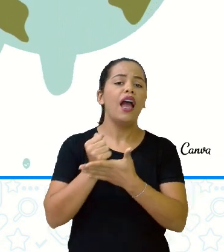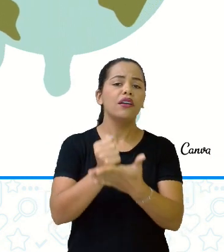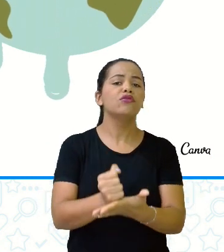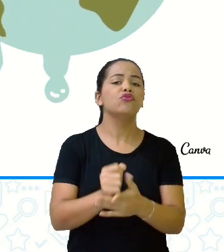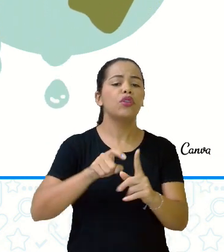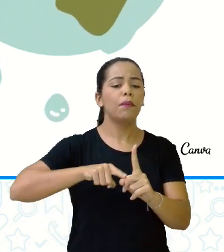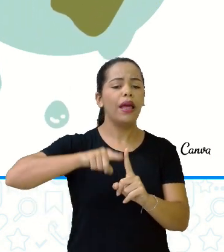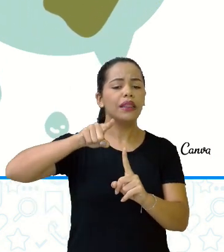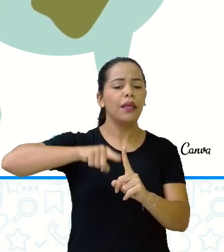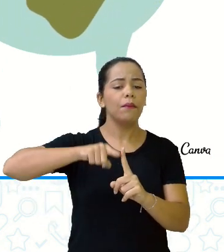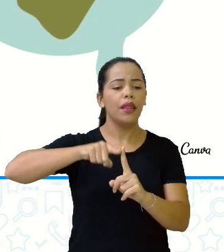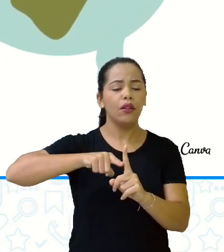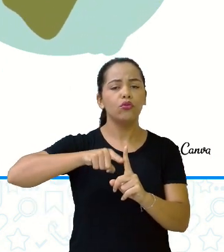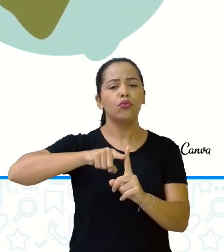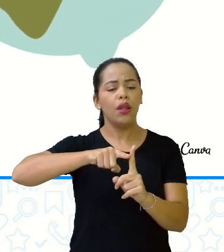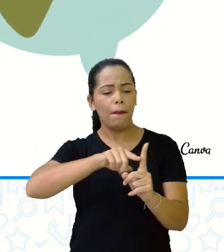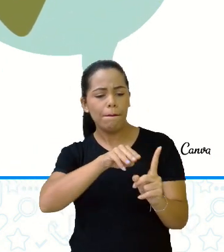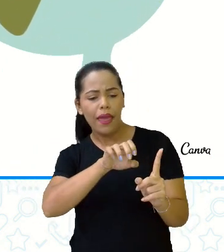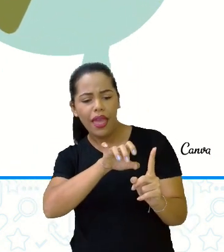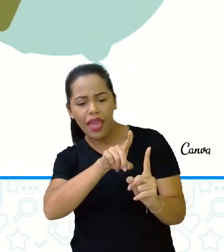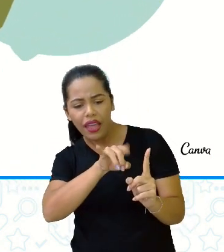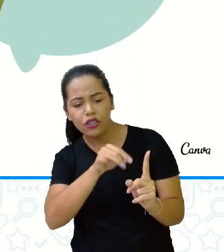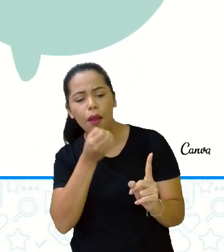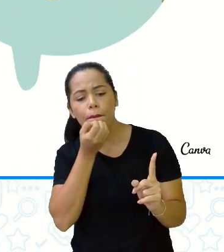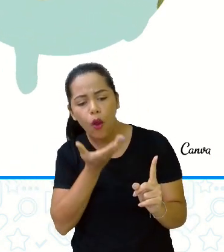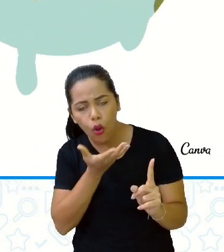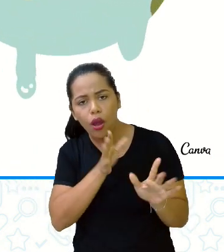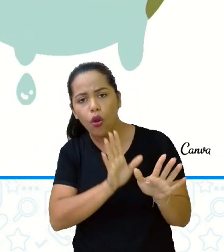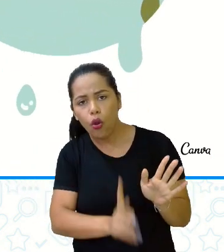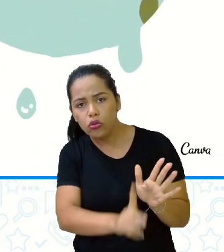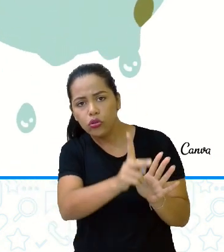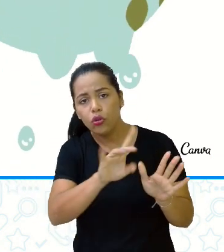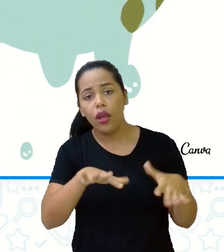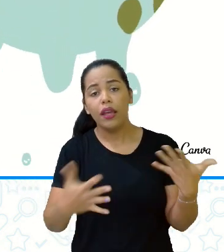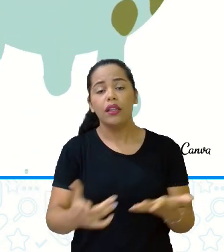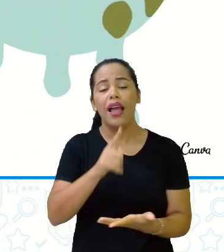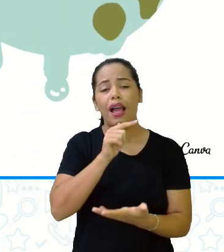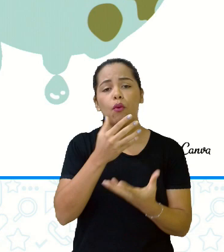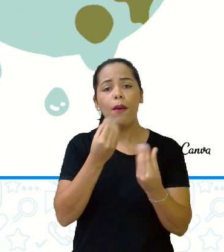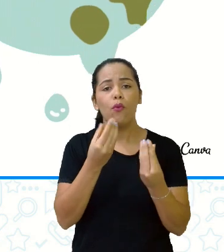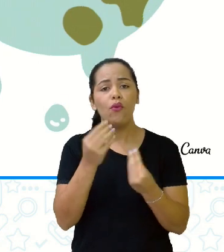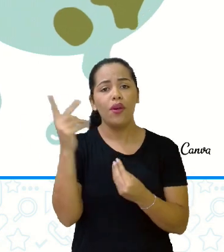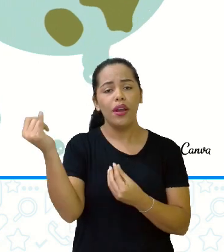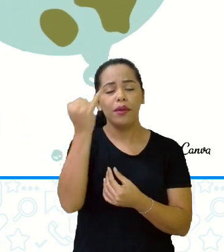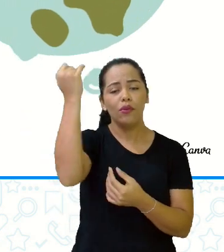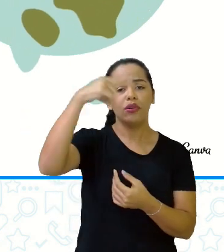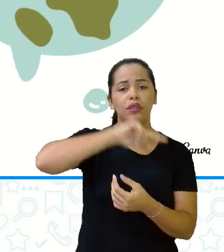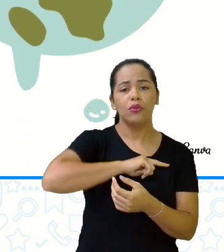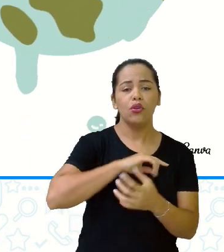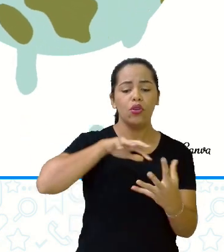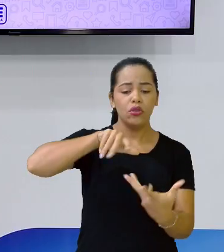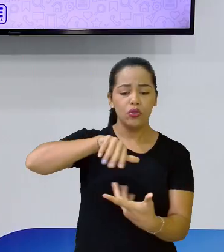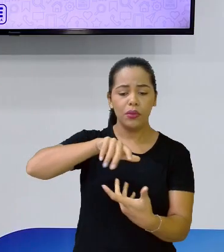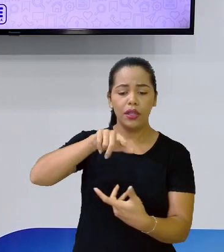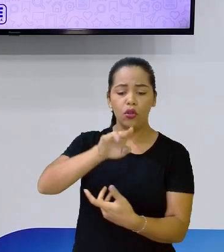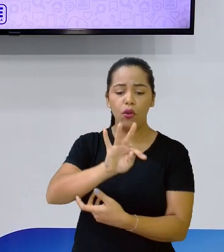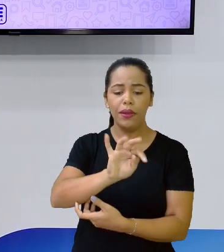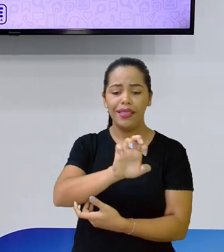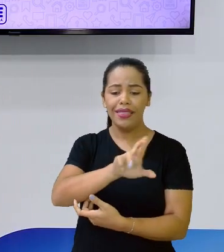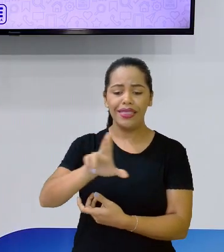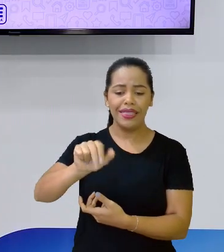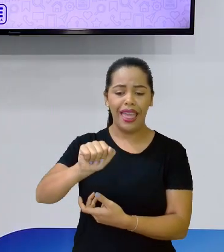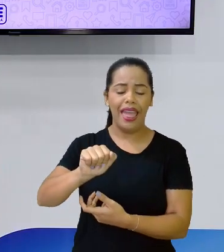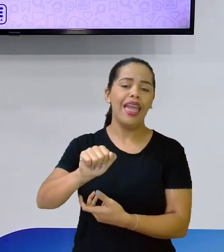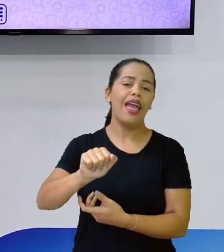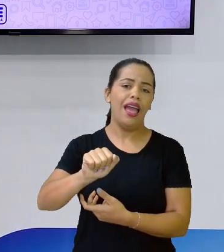ela seja mantida. Então, a água é muito importante para o nosso planeta. Apesar do nosso planeta ser chamado planeta Terra, ele é